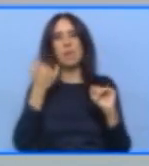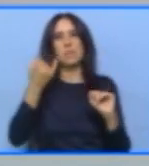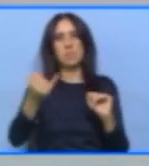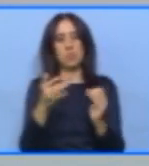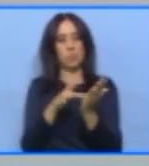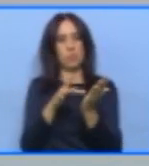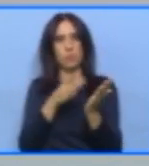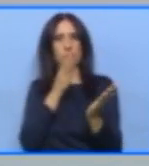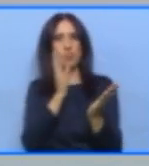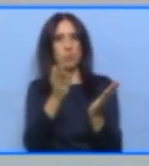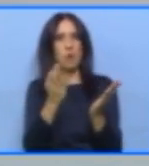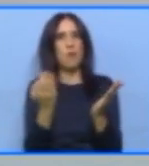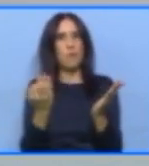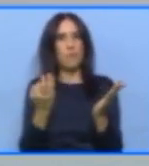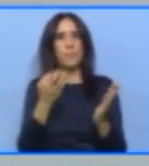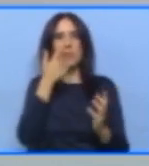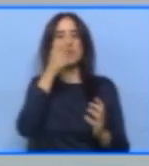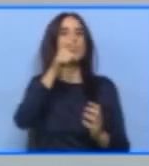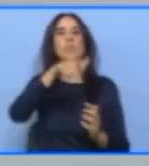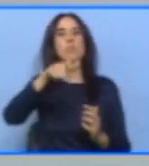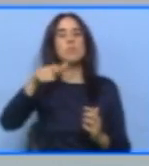no livro, houve gente